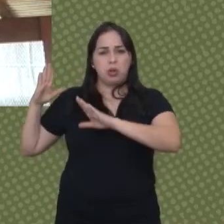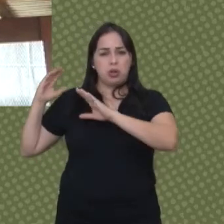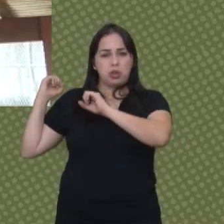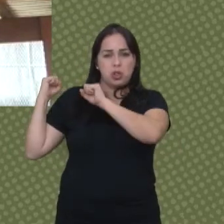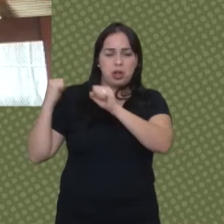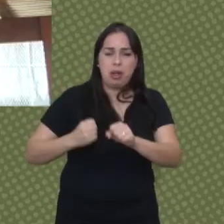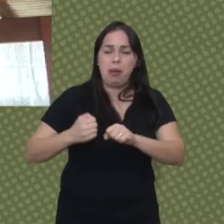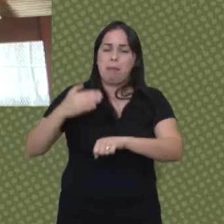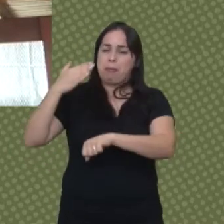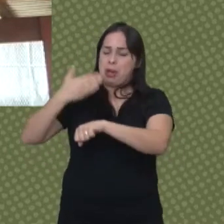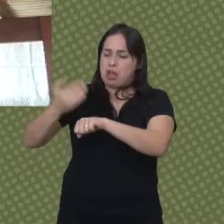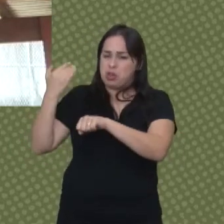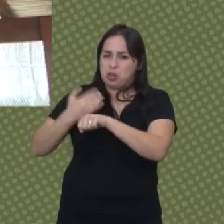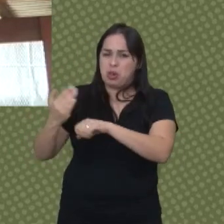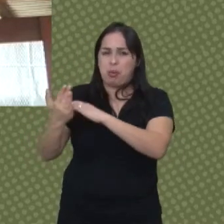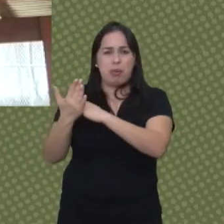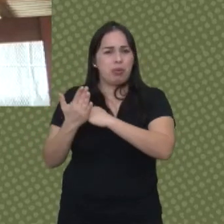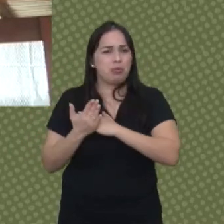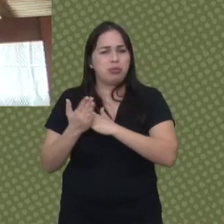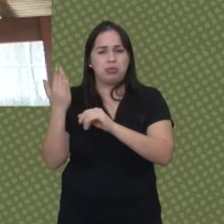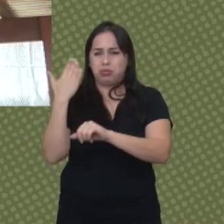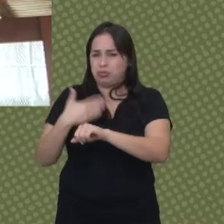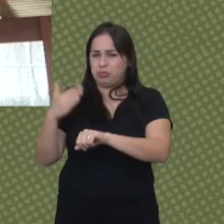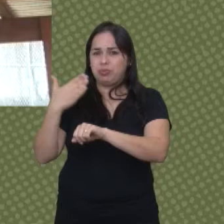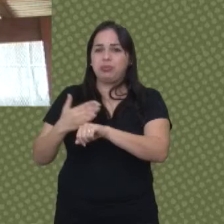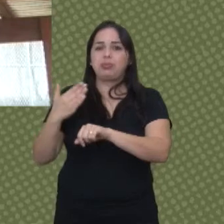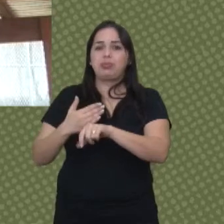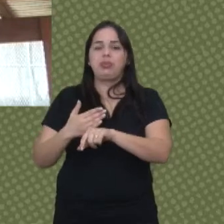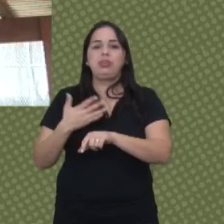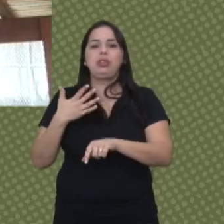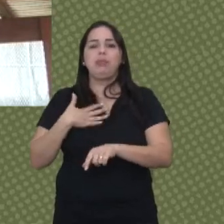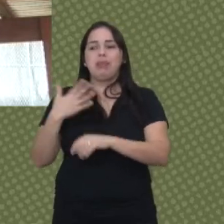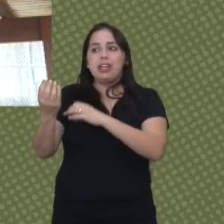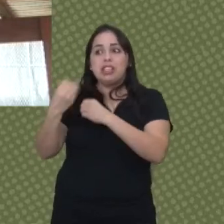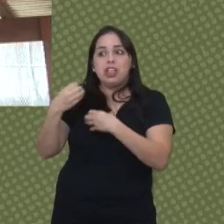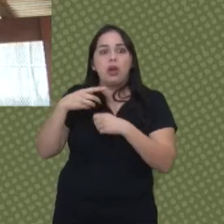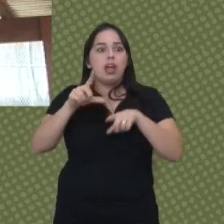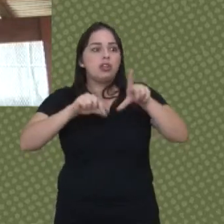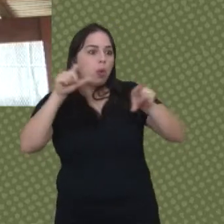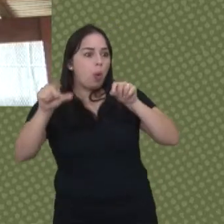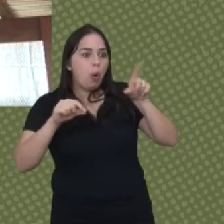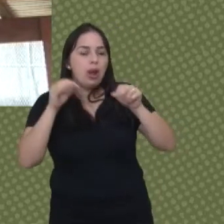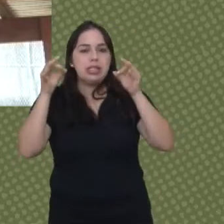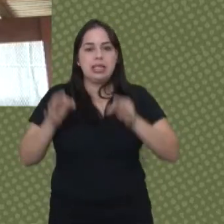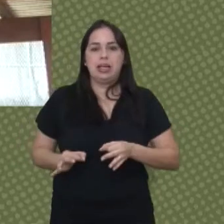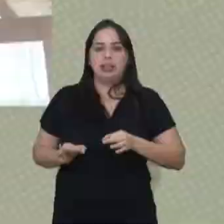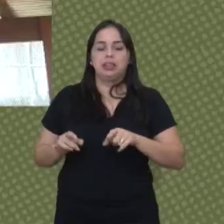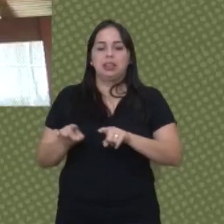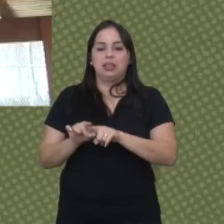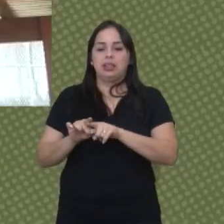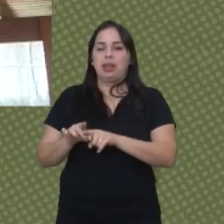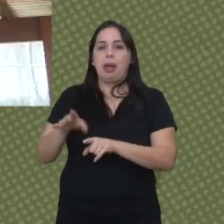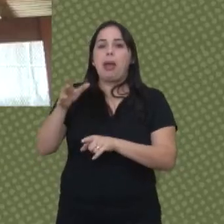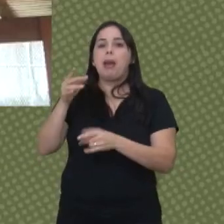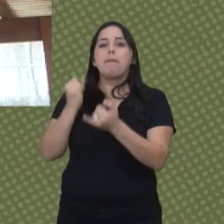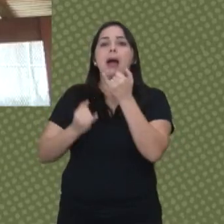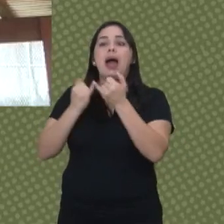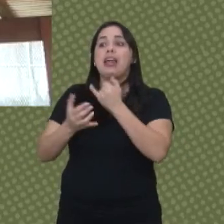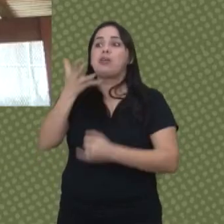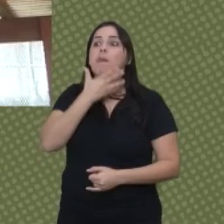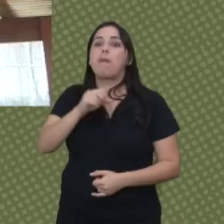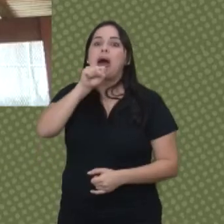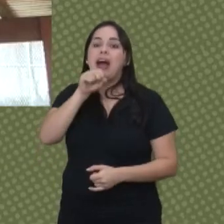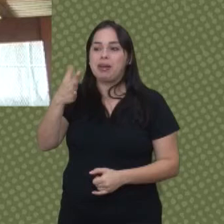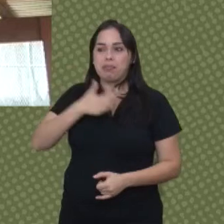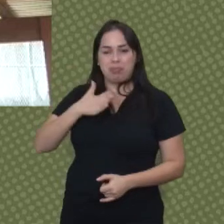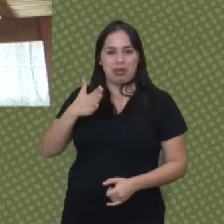filosofia do judô, me treinou bastante, me ajudou a ter escolhas, me ensinou. E como pessoa, para